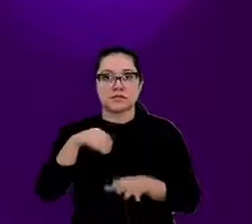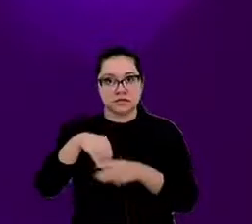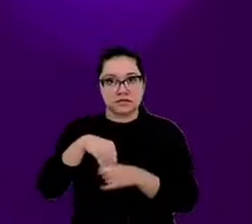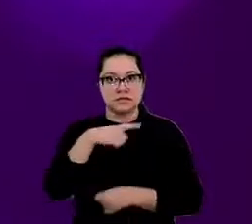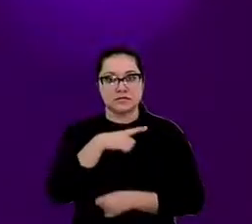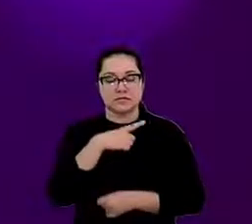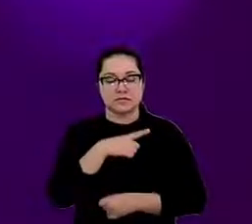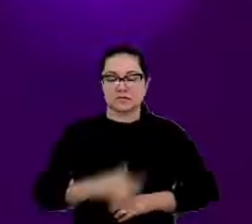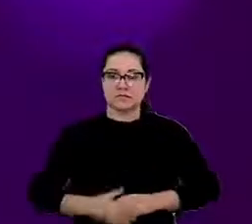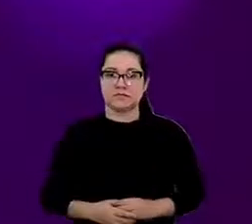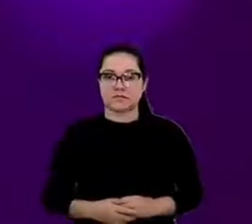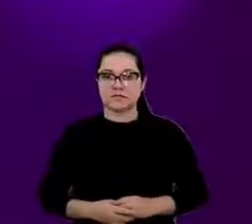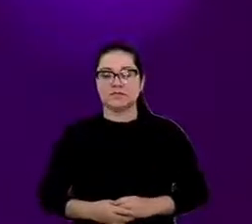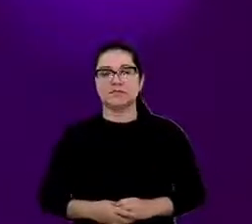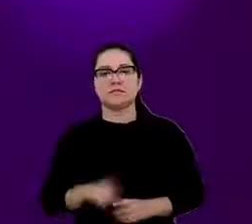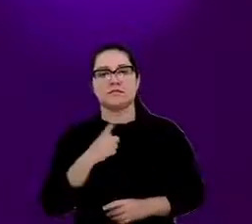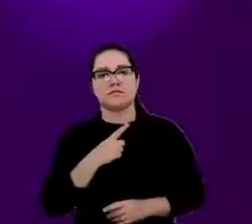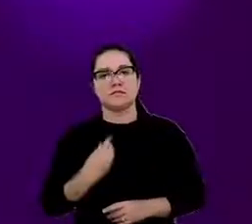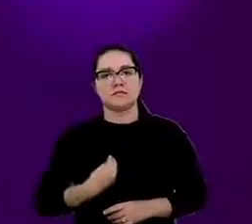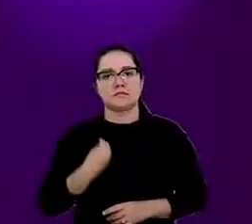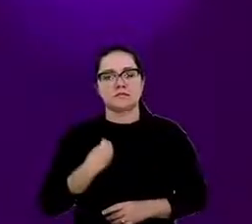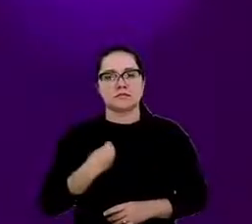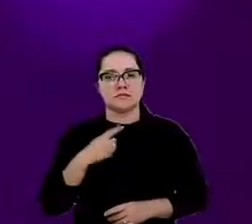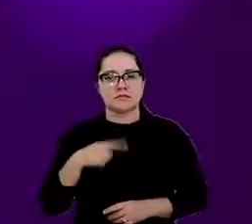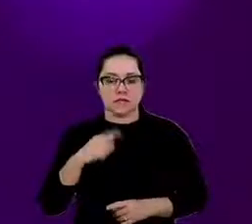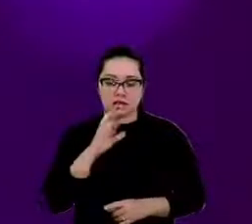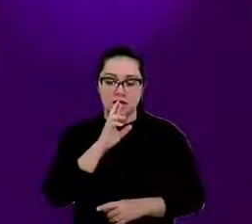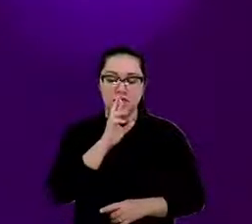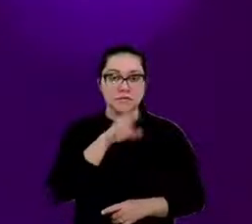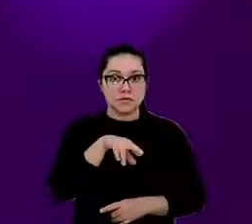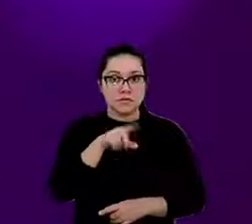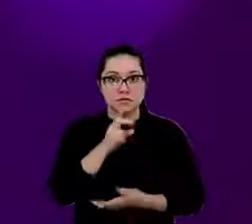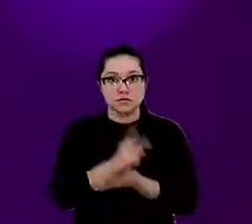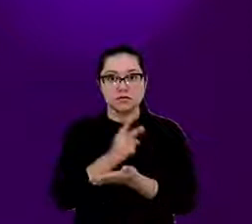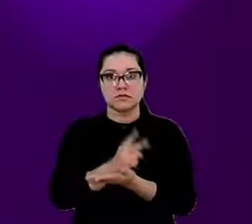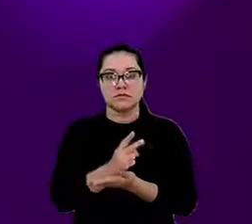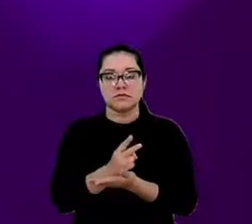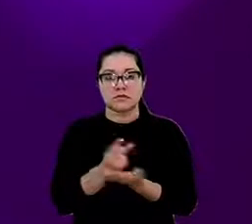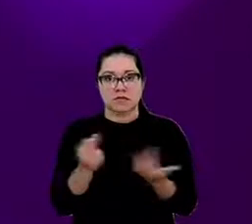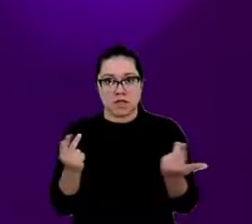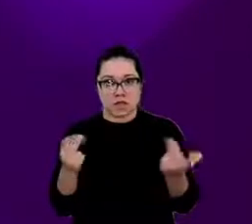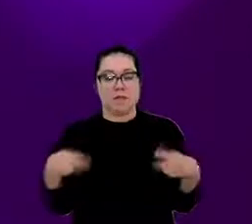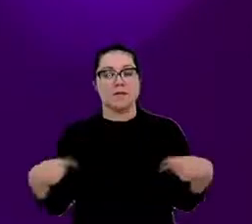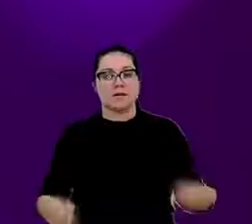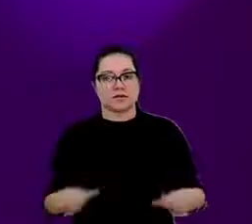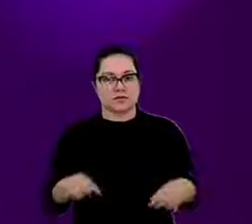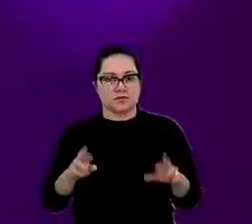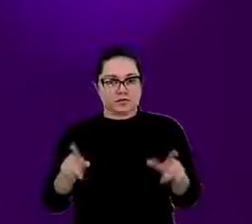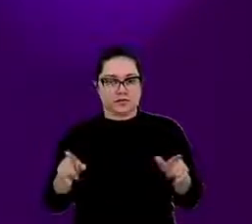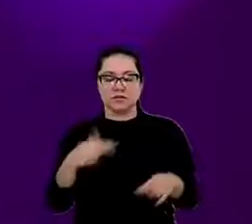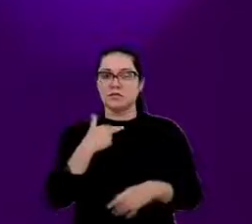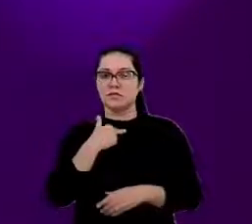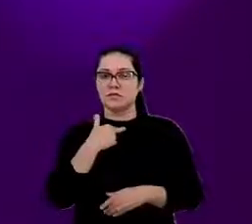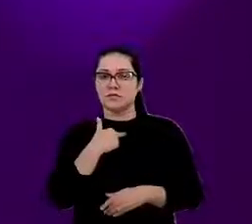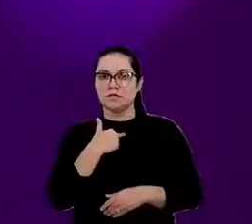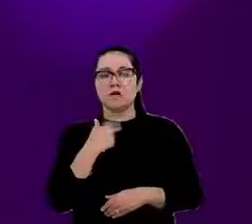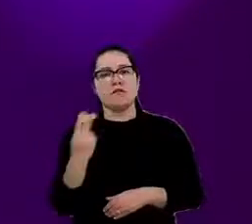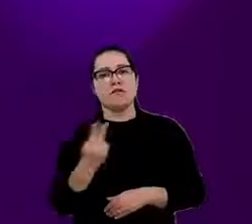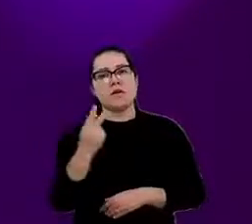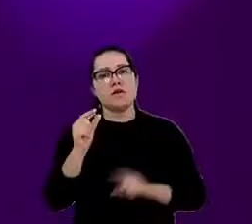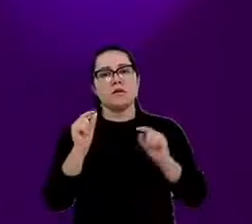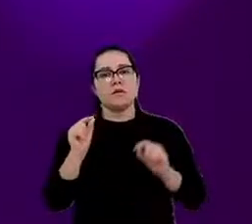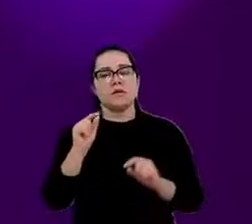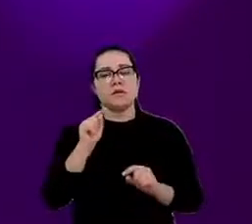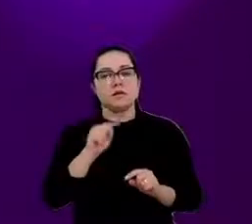sem a presença de estenose. O resultado tem que ser 1, não deve haver diferença. E o valor indica o quanto aquela